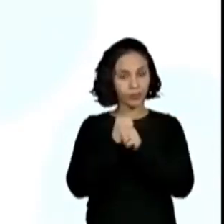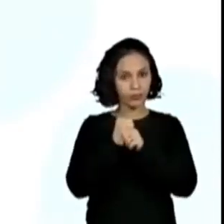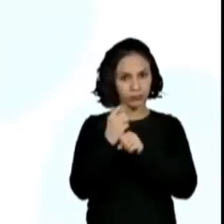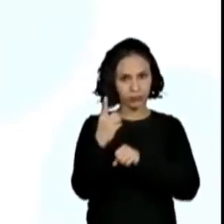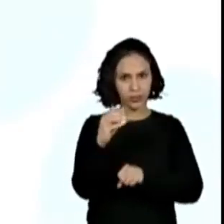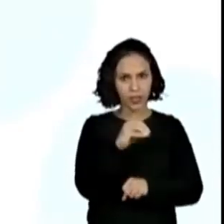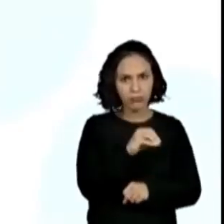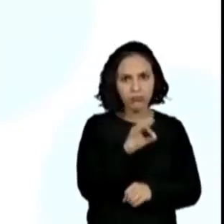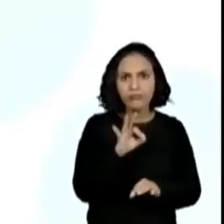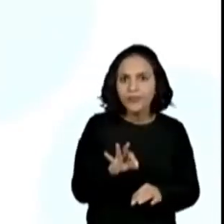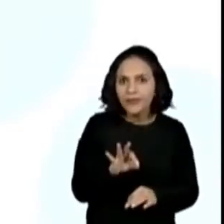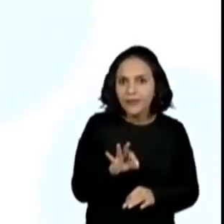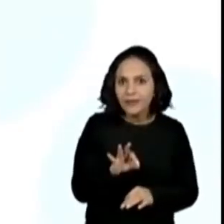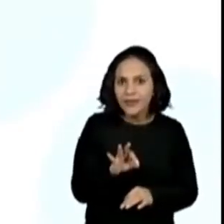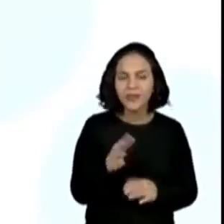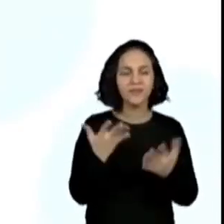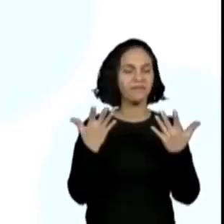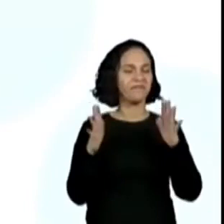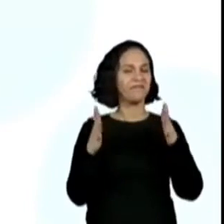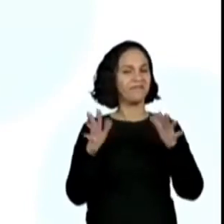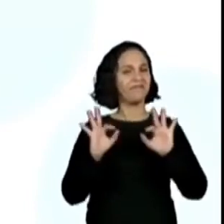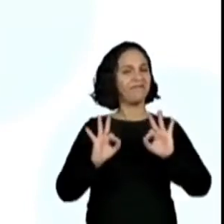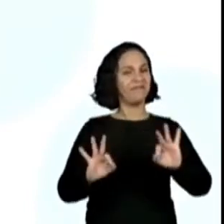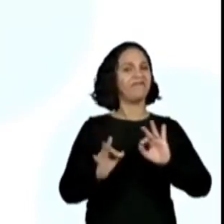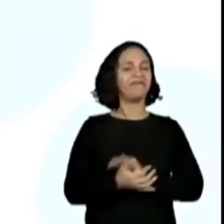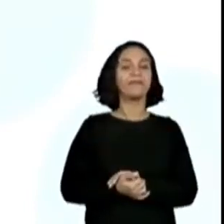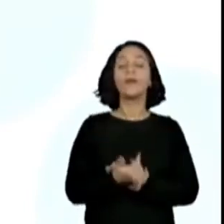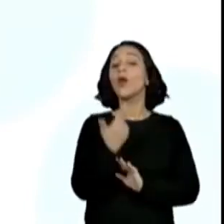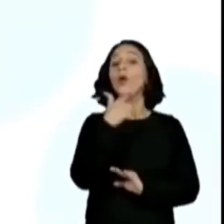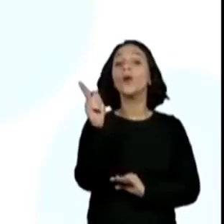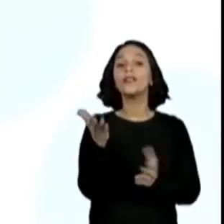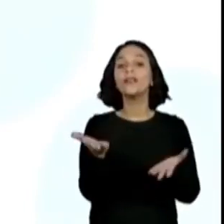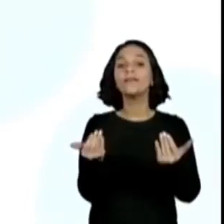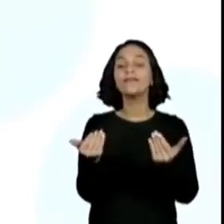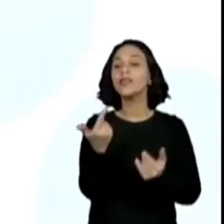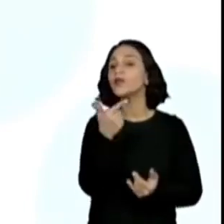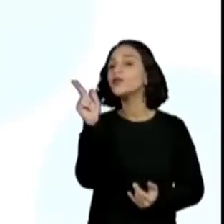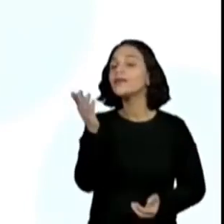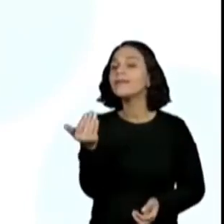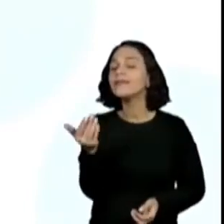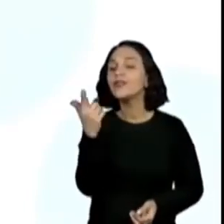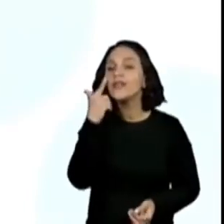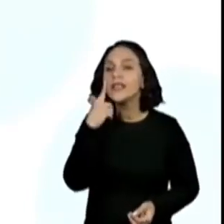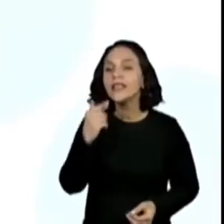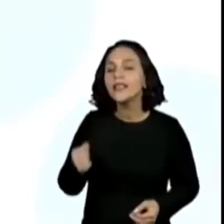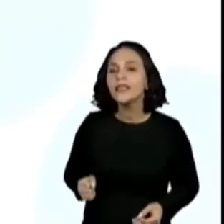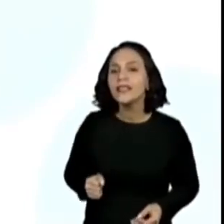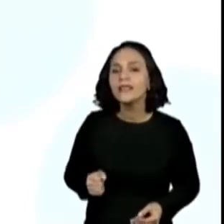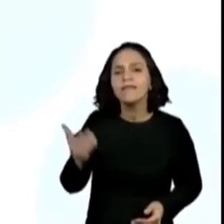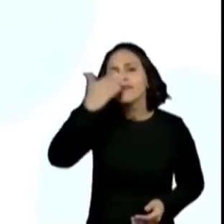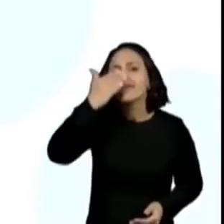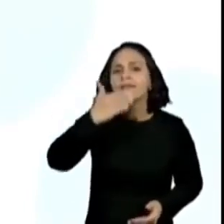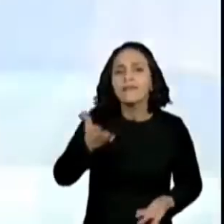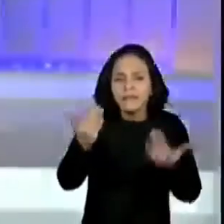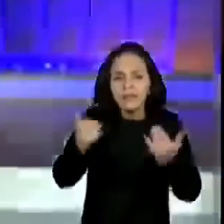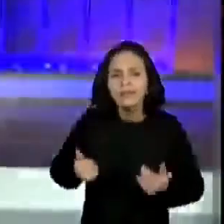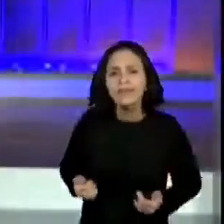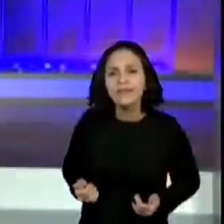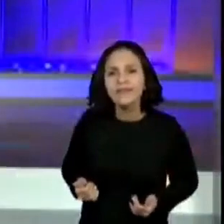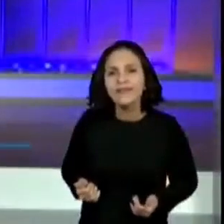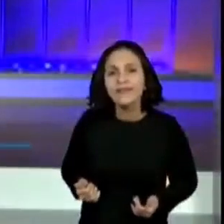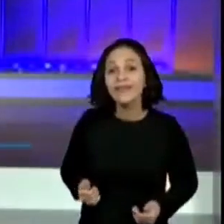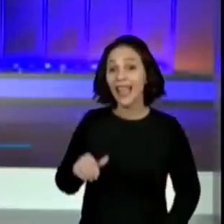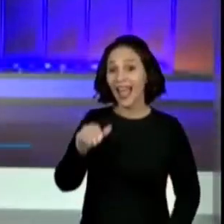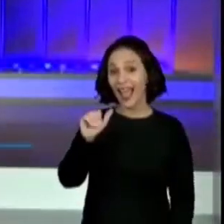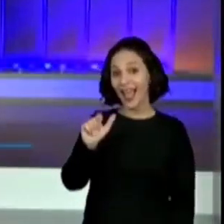como resultado 100 Tá certo quero uma outra contribuição de aluno vamos lá vamos lá minha